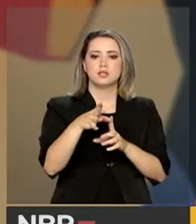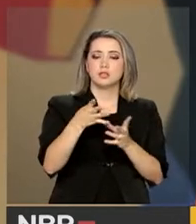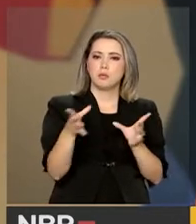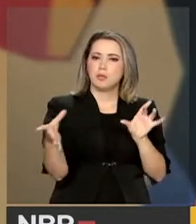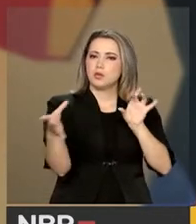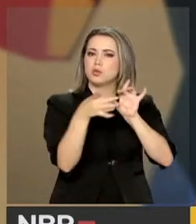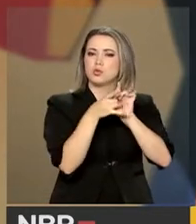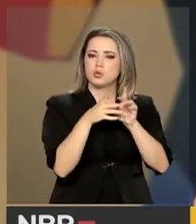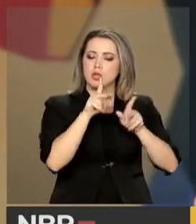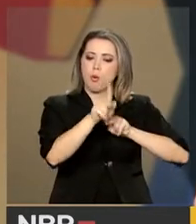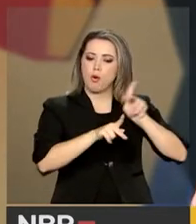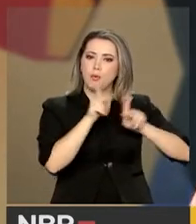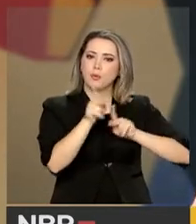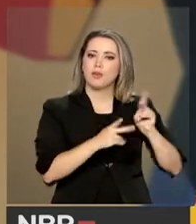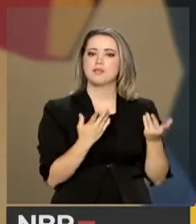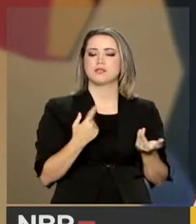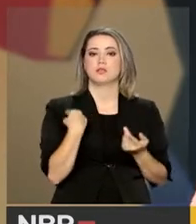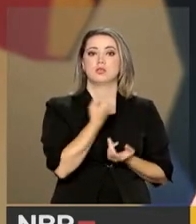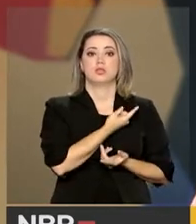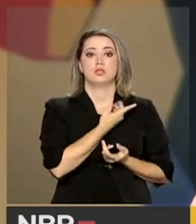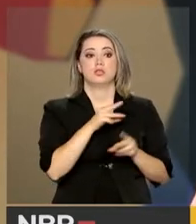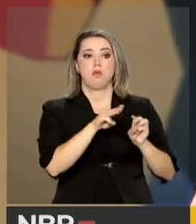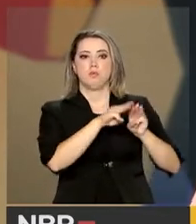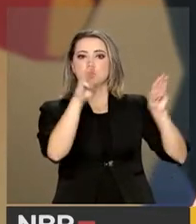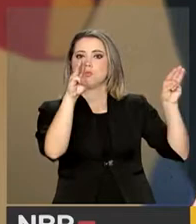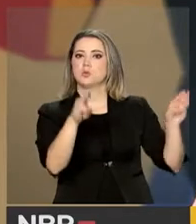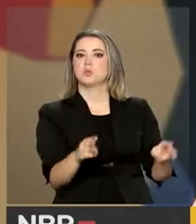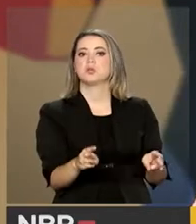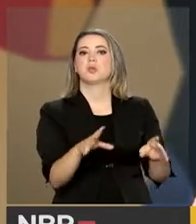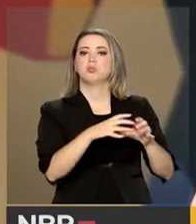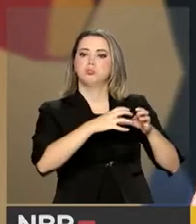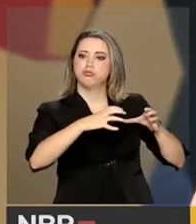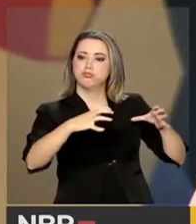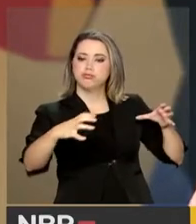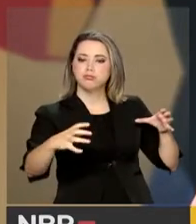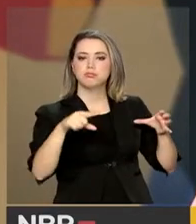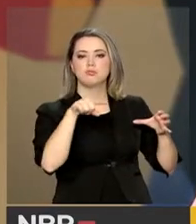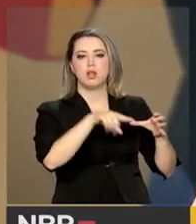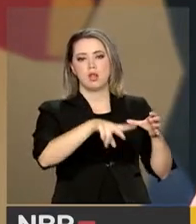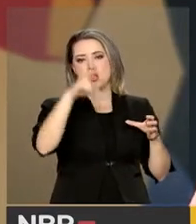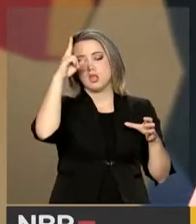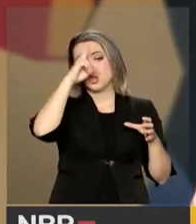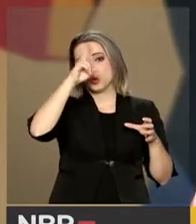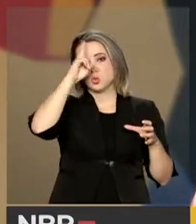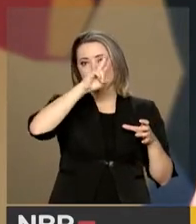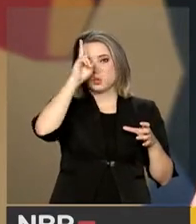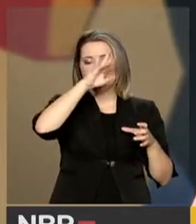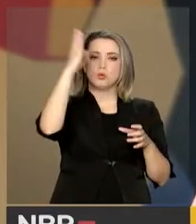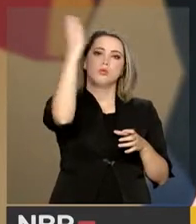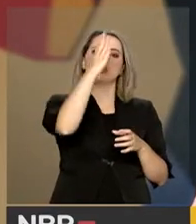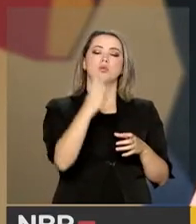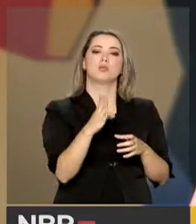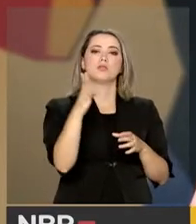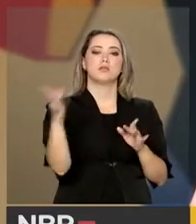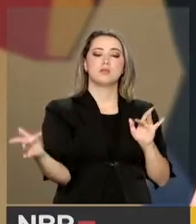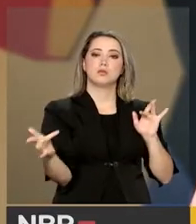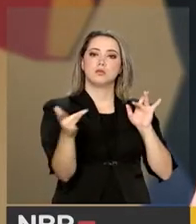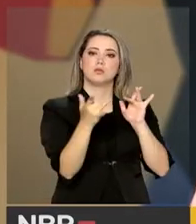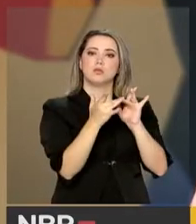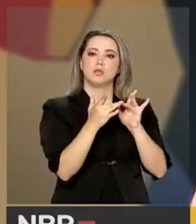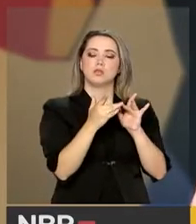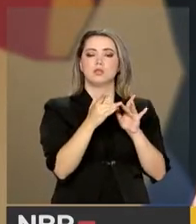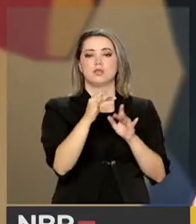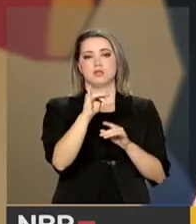relação com o público. Nós temos grandes museus, como o Museu Histórico Nacional, que está vinculado